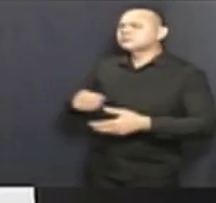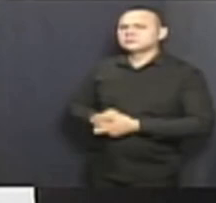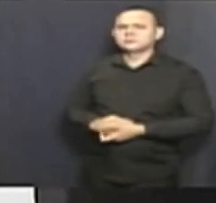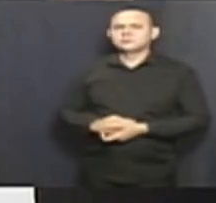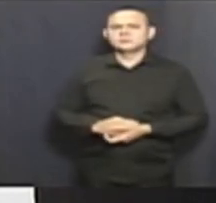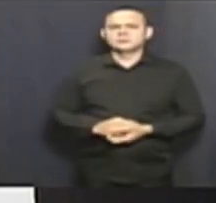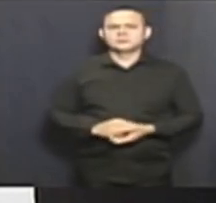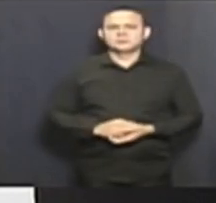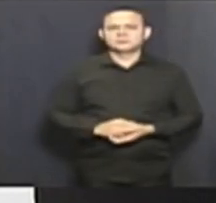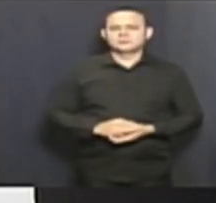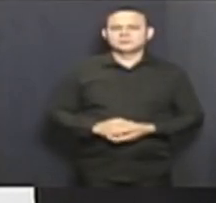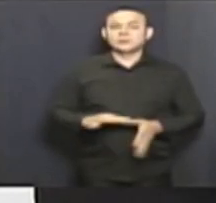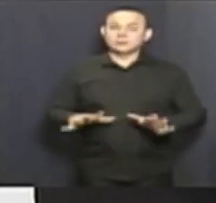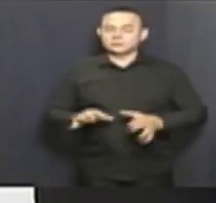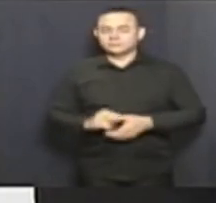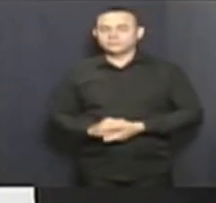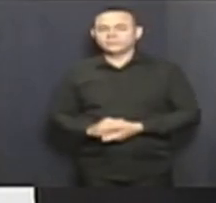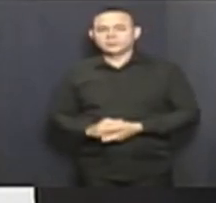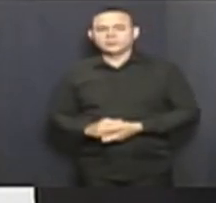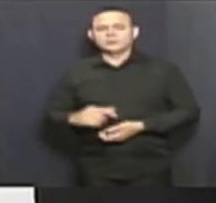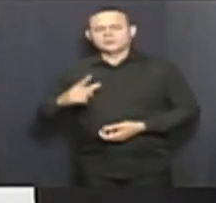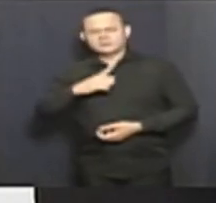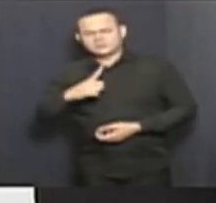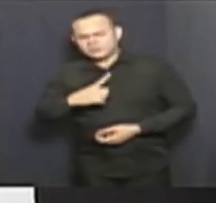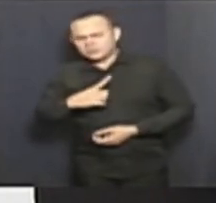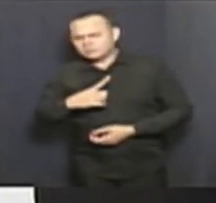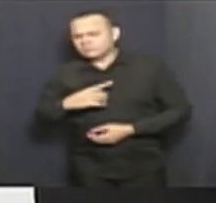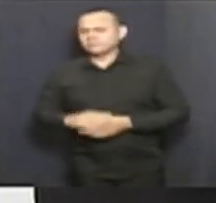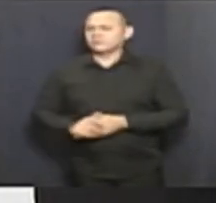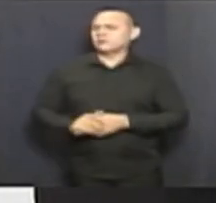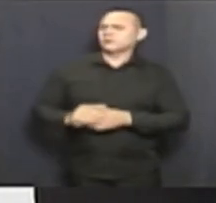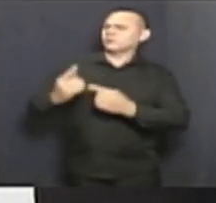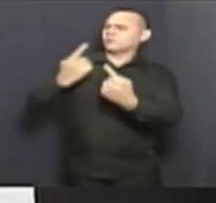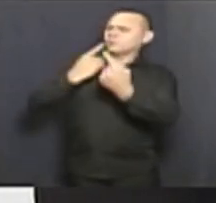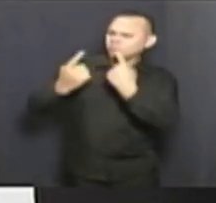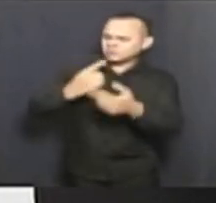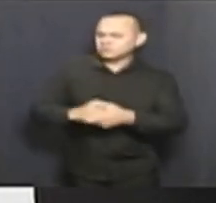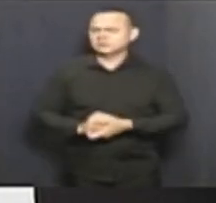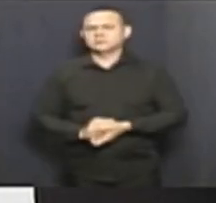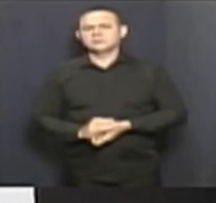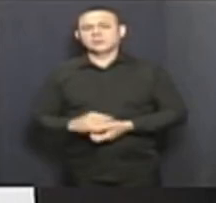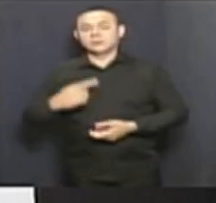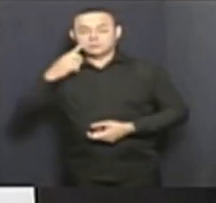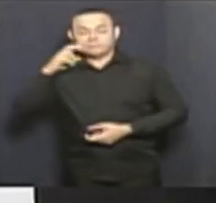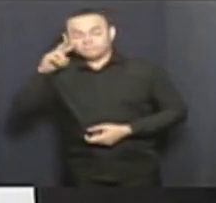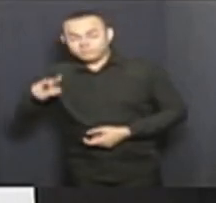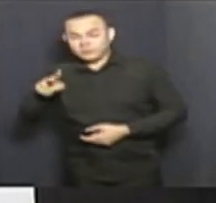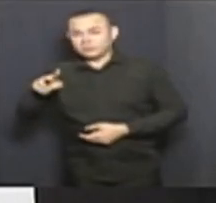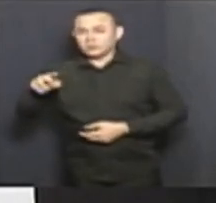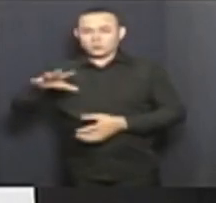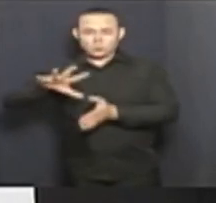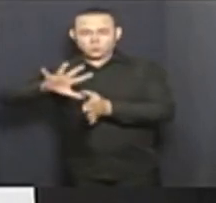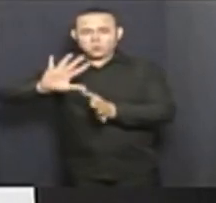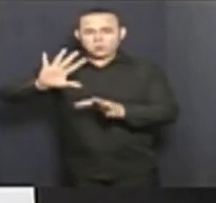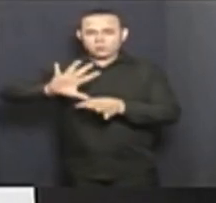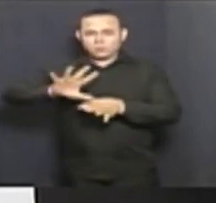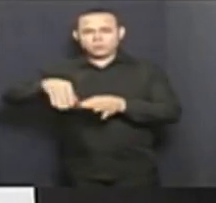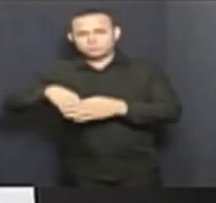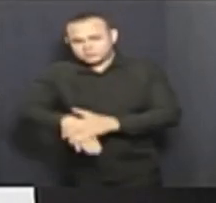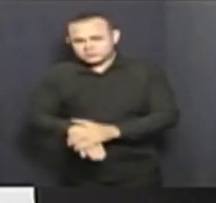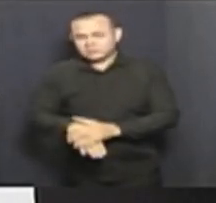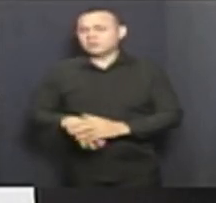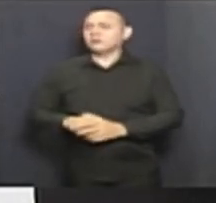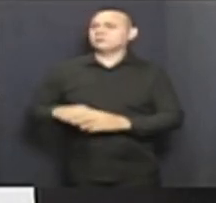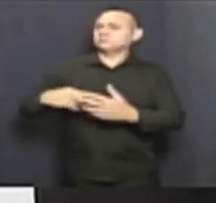de corrupção eu tenho dito que a política saiu da página na política e foi pra